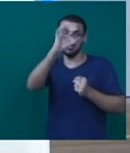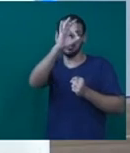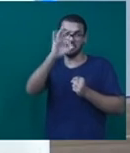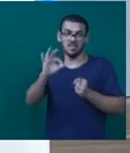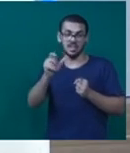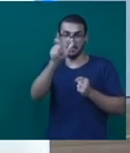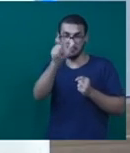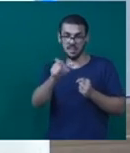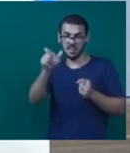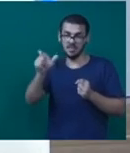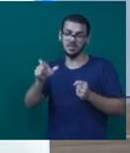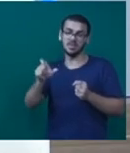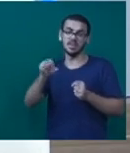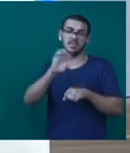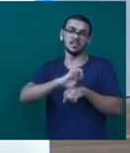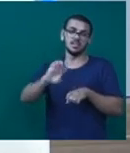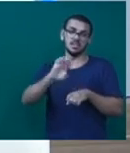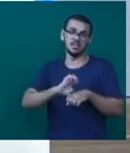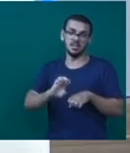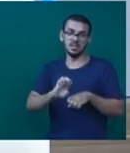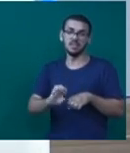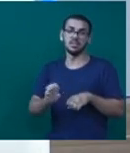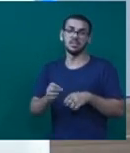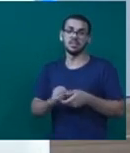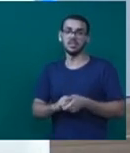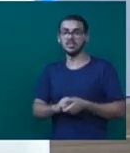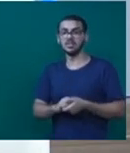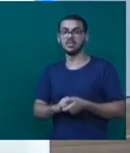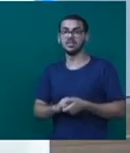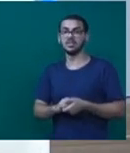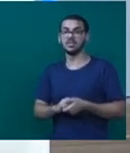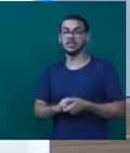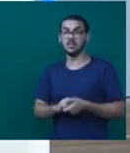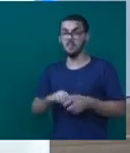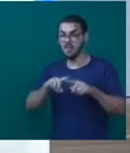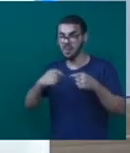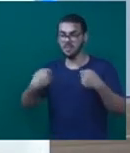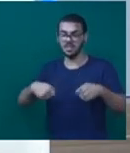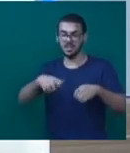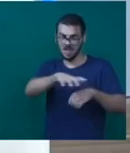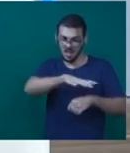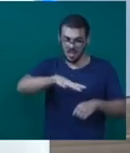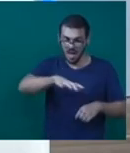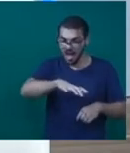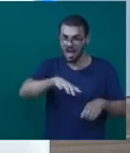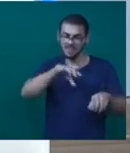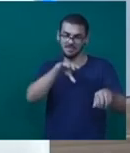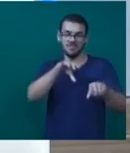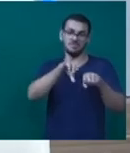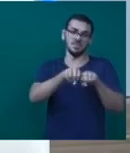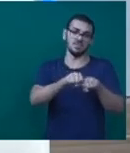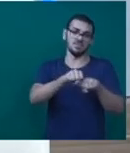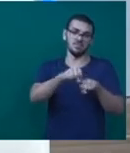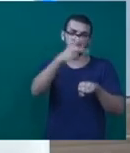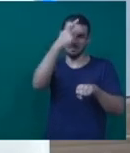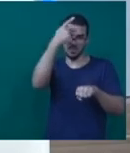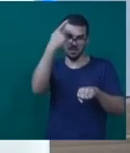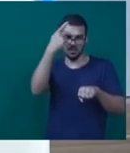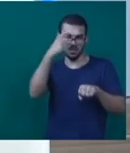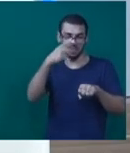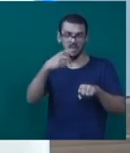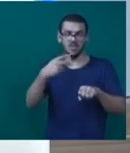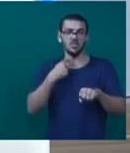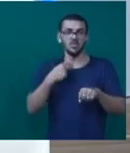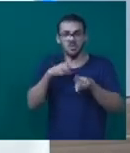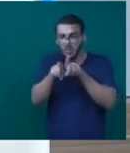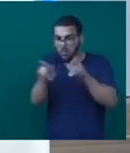de estagiários dentro da formação, que ele está se desenvolvendo, não desvirtuando a